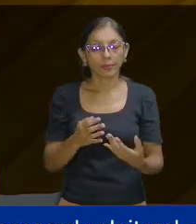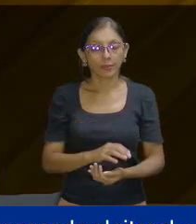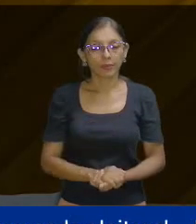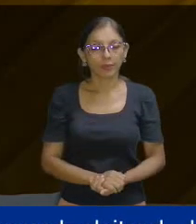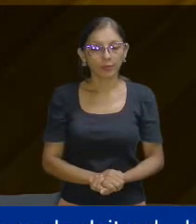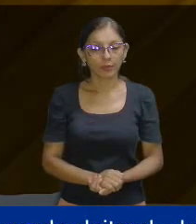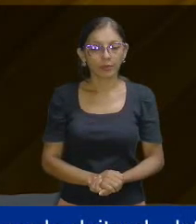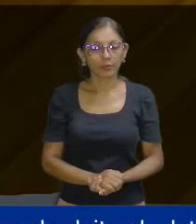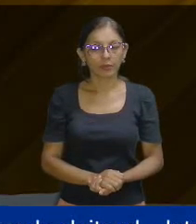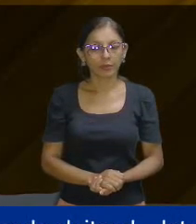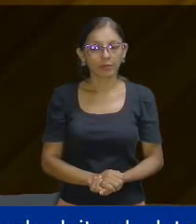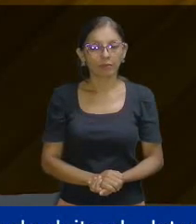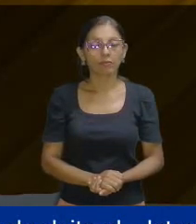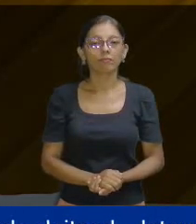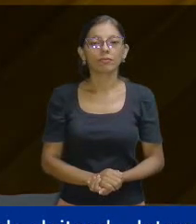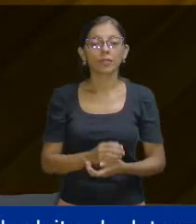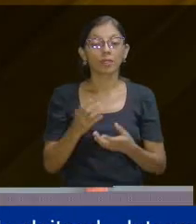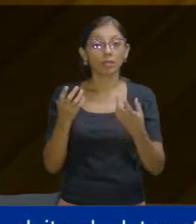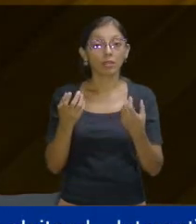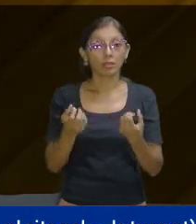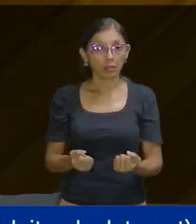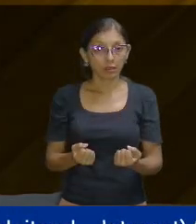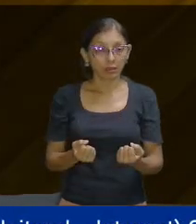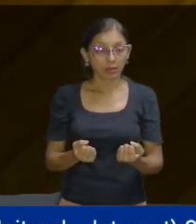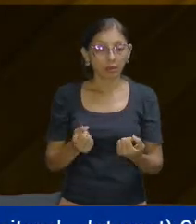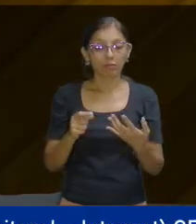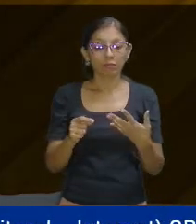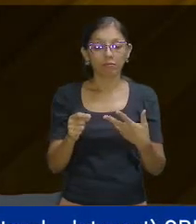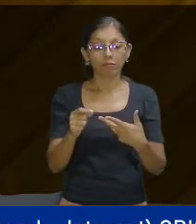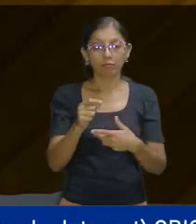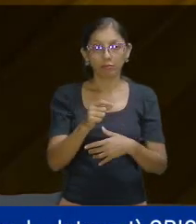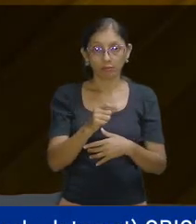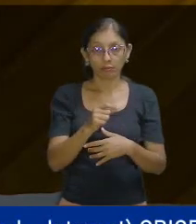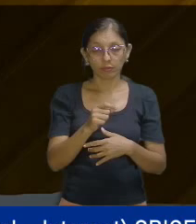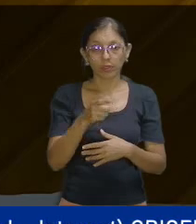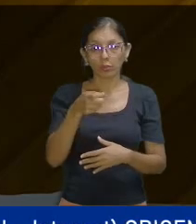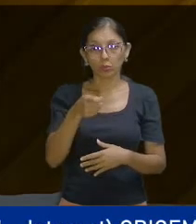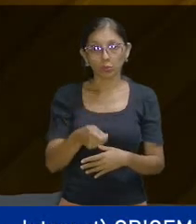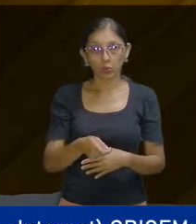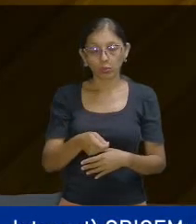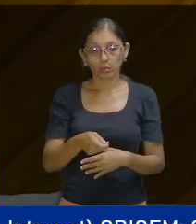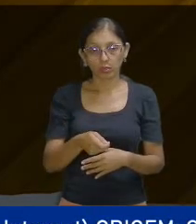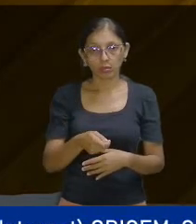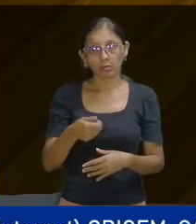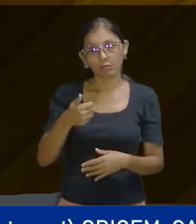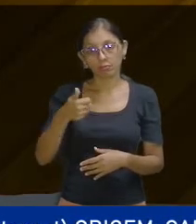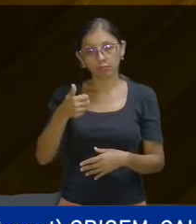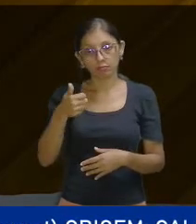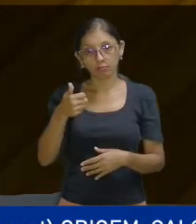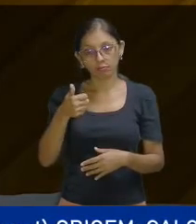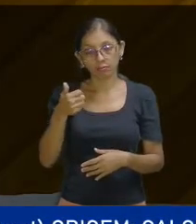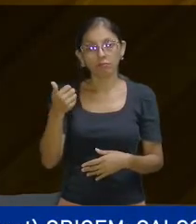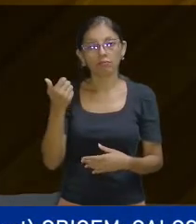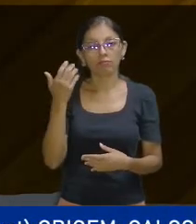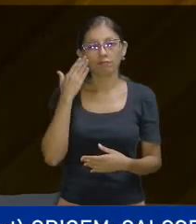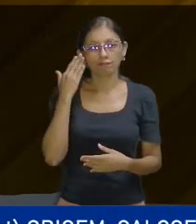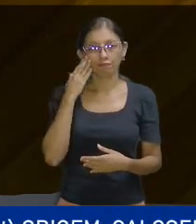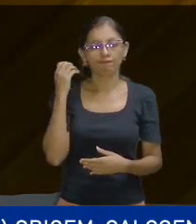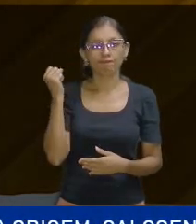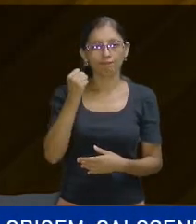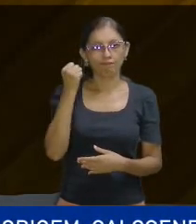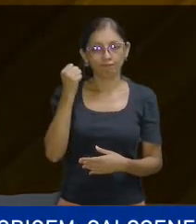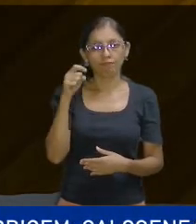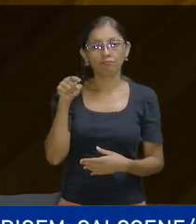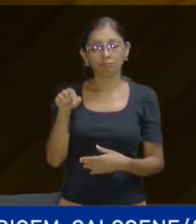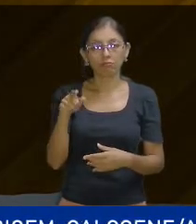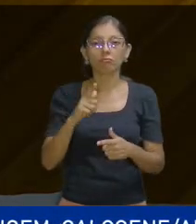acórdão concordou com as razões de decidir do juiz de primeira instância e reconheceu, portanto, a gravidade dos